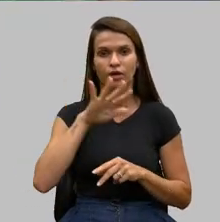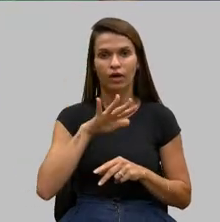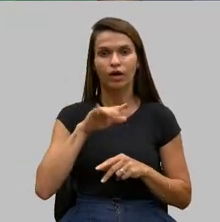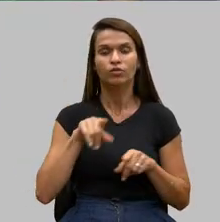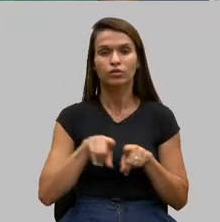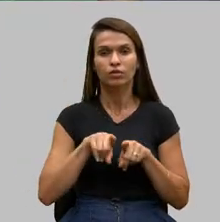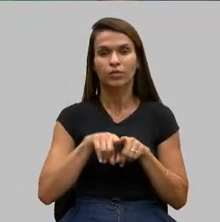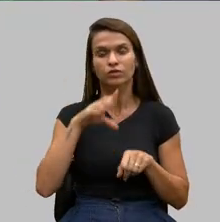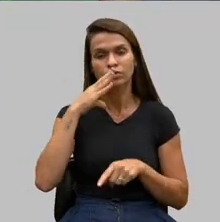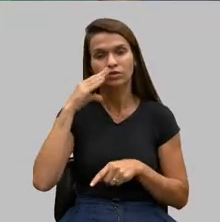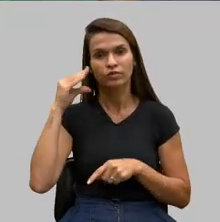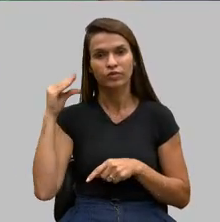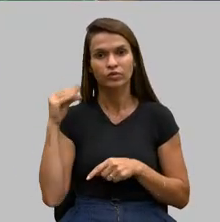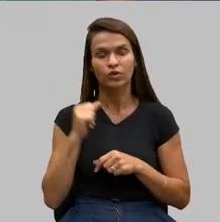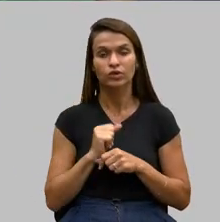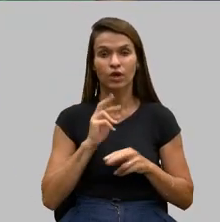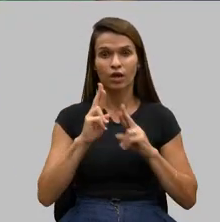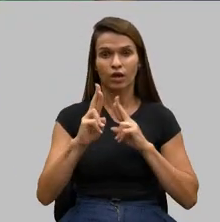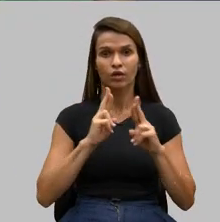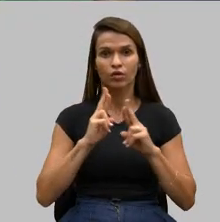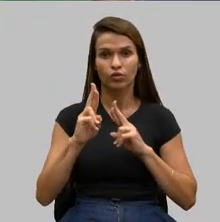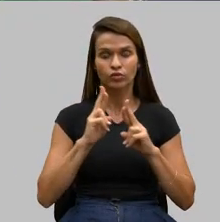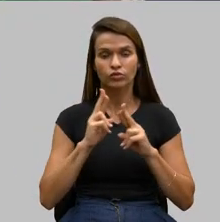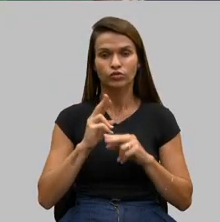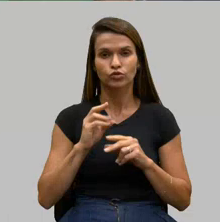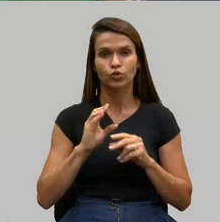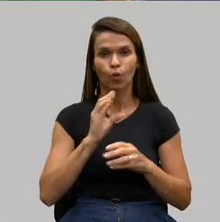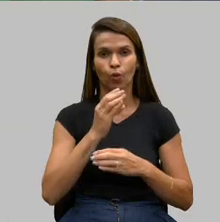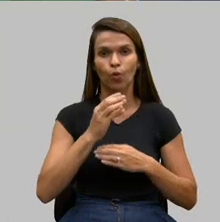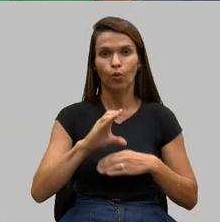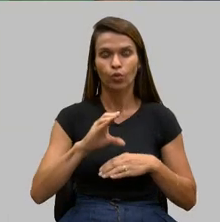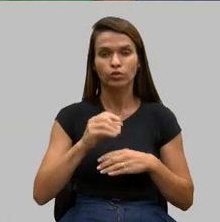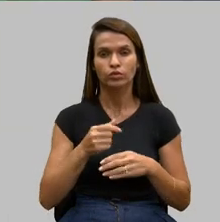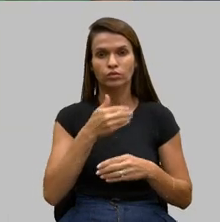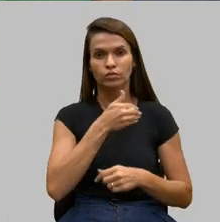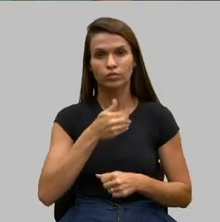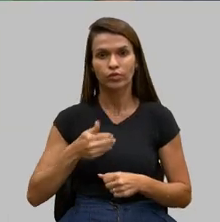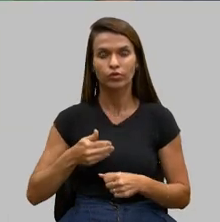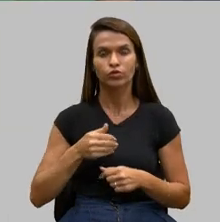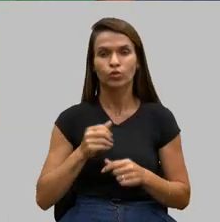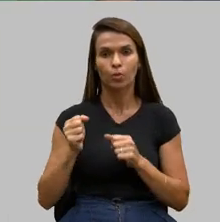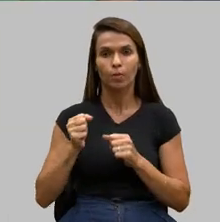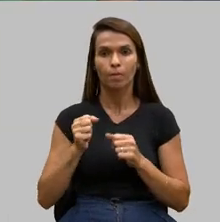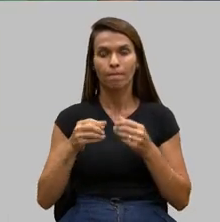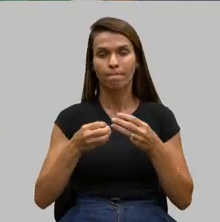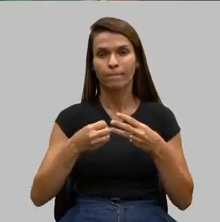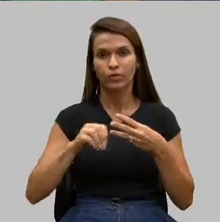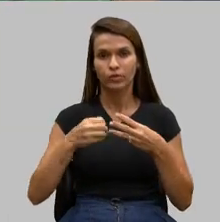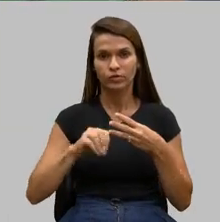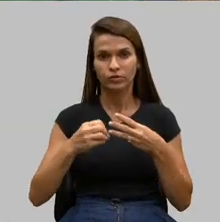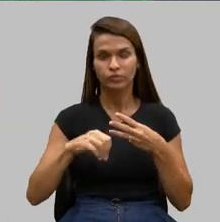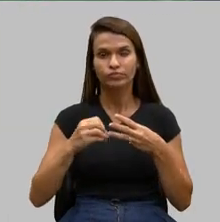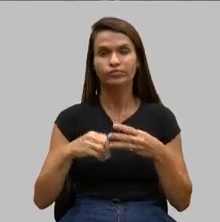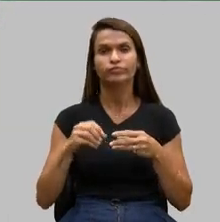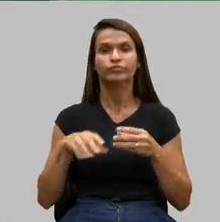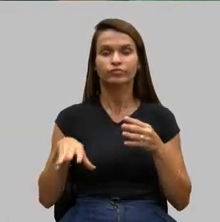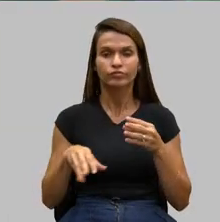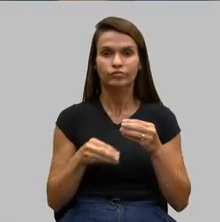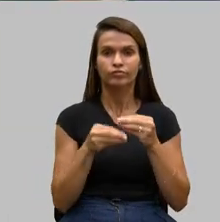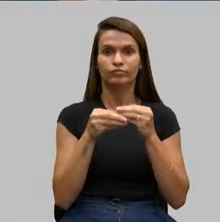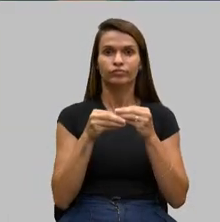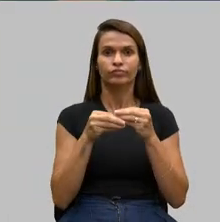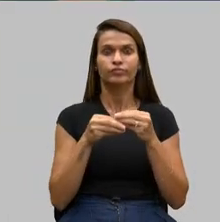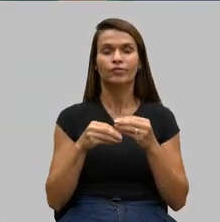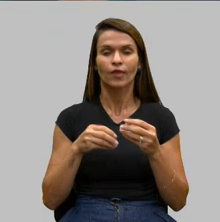servidores a relação dos concursos públicos previstos em andamento no âmbito do Poder Executivo incluindo sua administração indireta bem como a